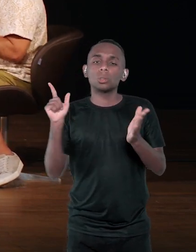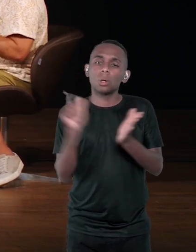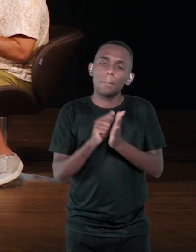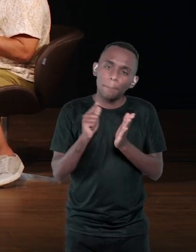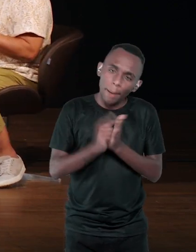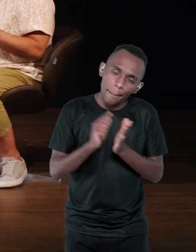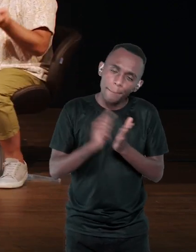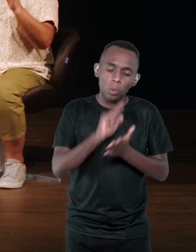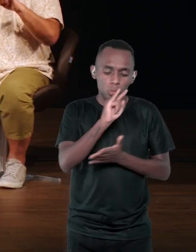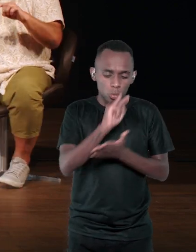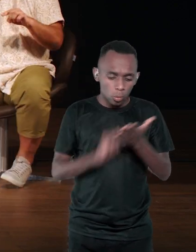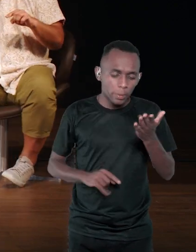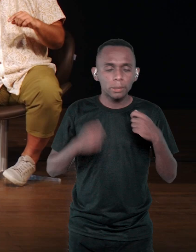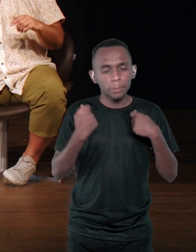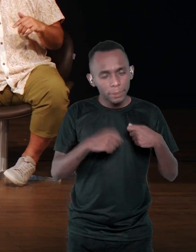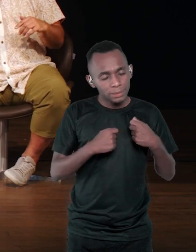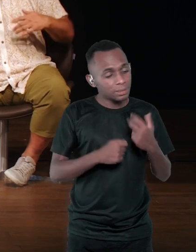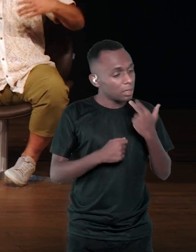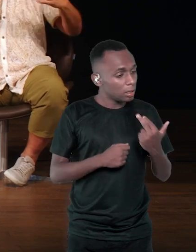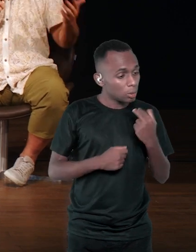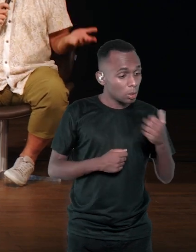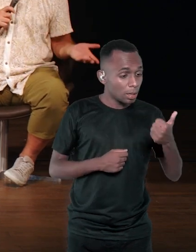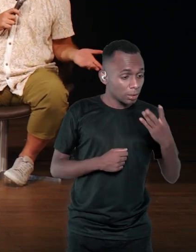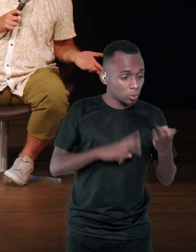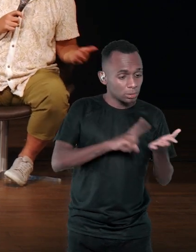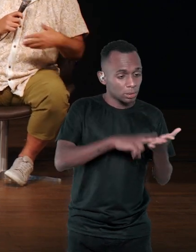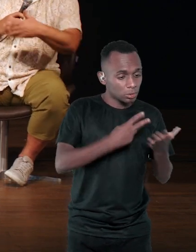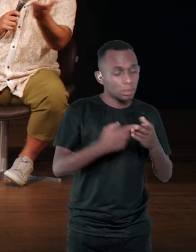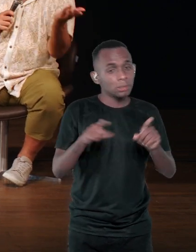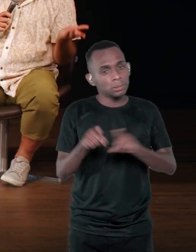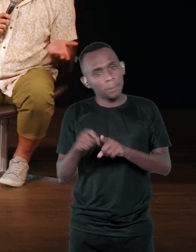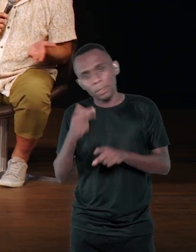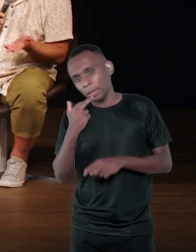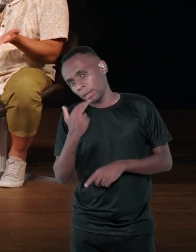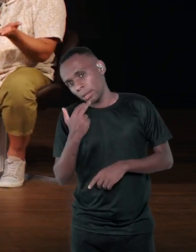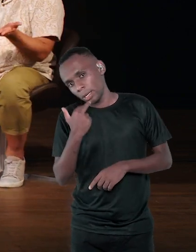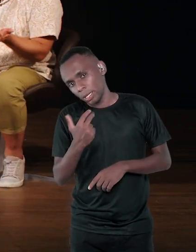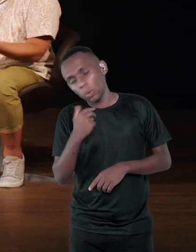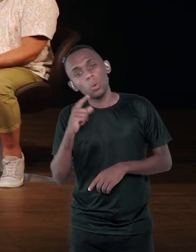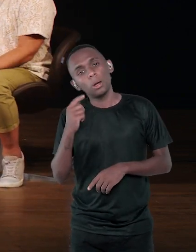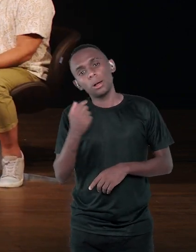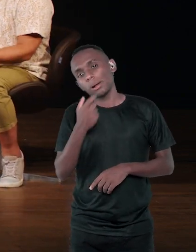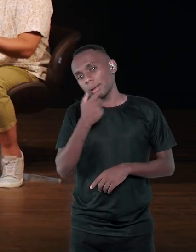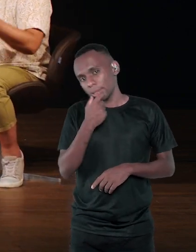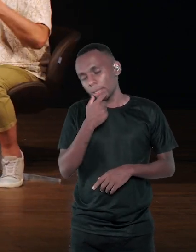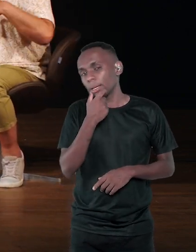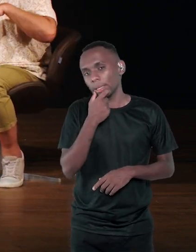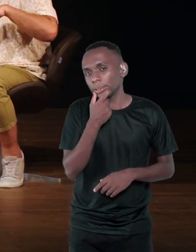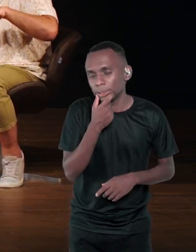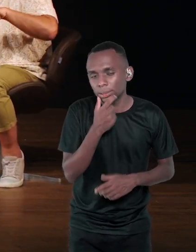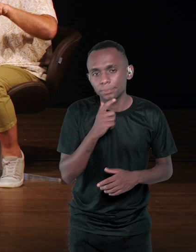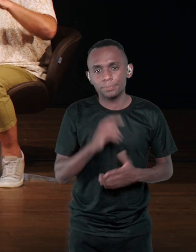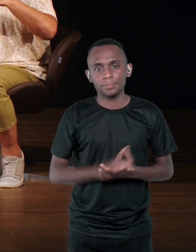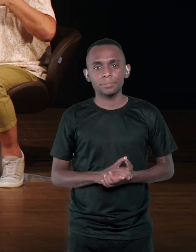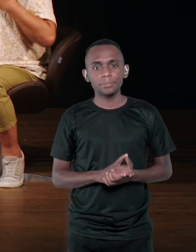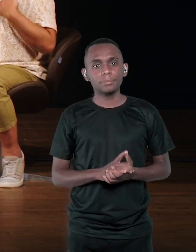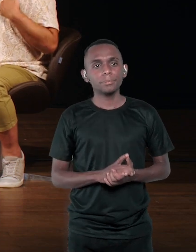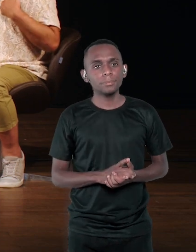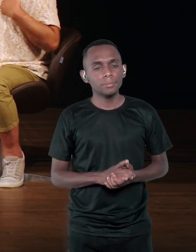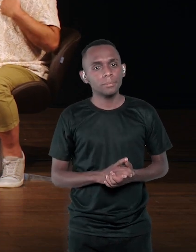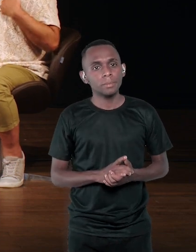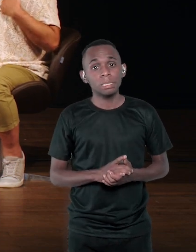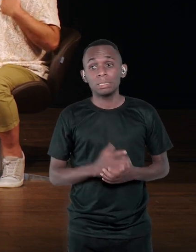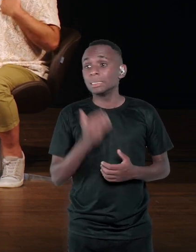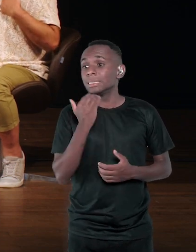traduzidos em 14 idiomas e em inglês. E o inglês, claro, é a língua franca, é onde você circula por tudo lá. E